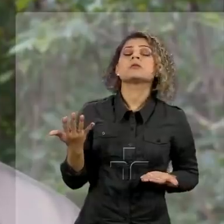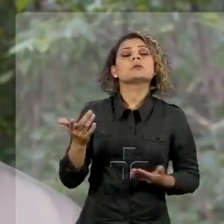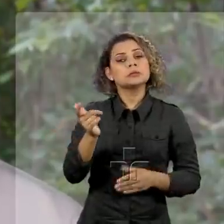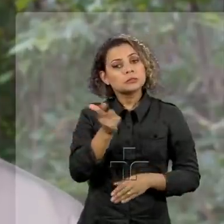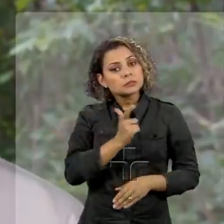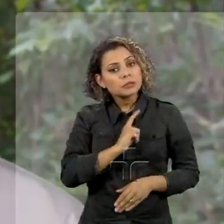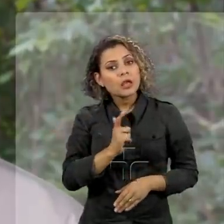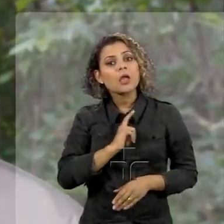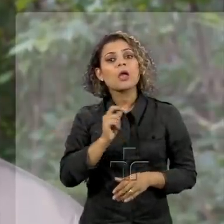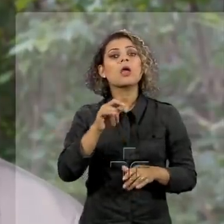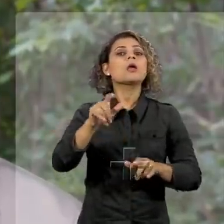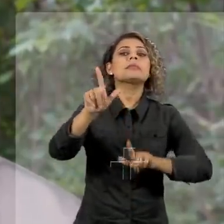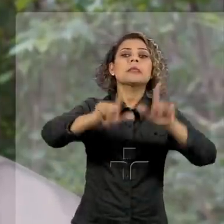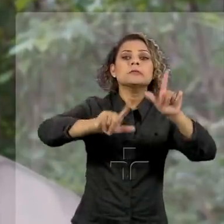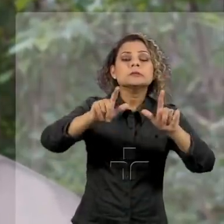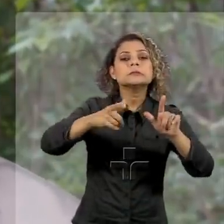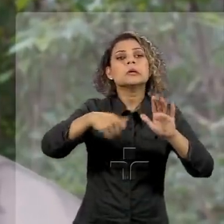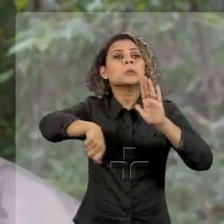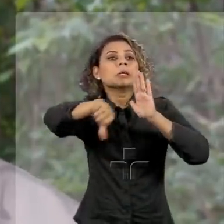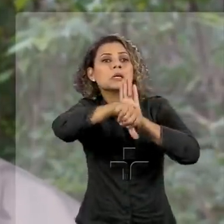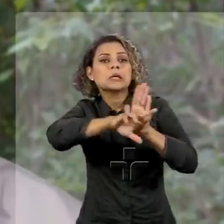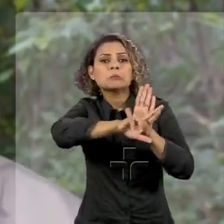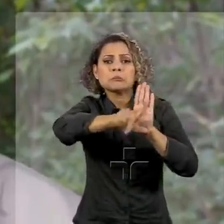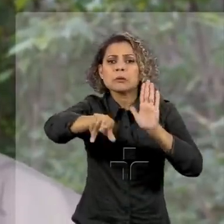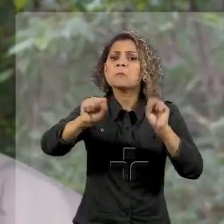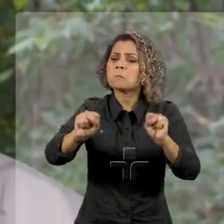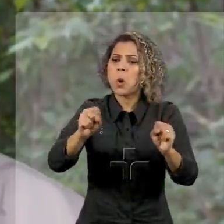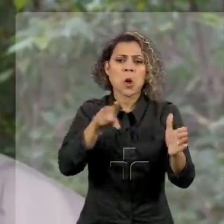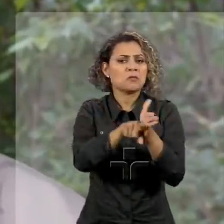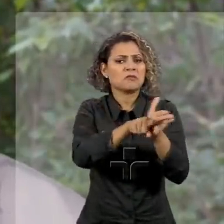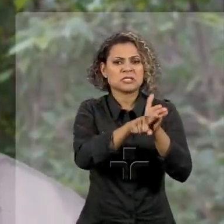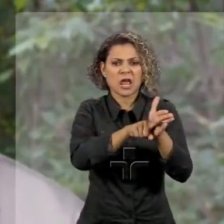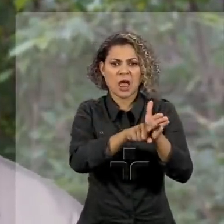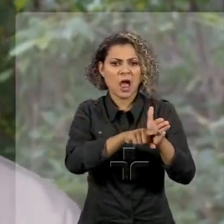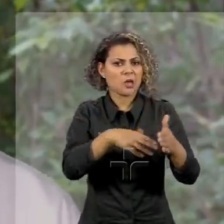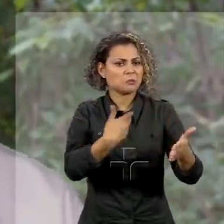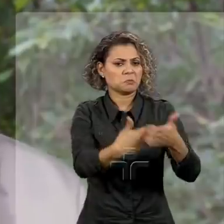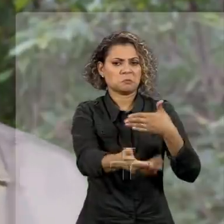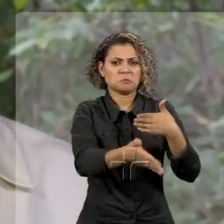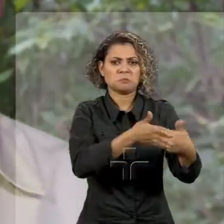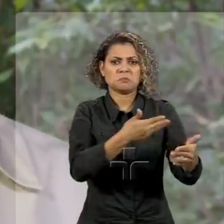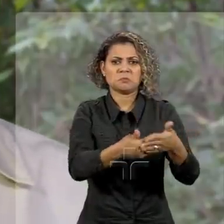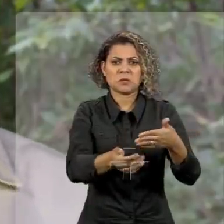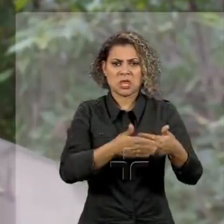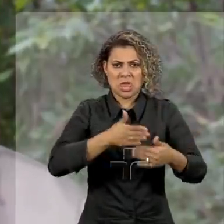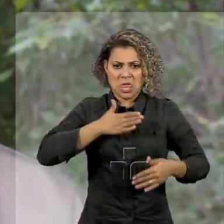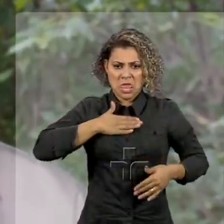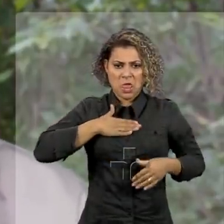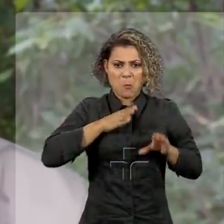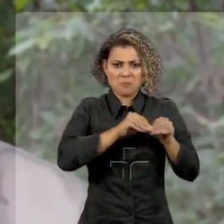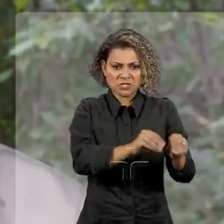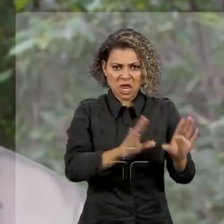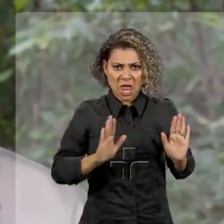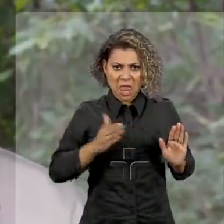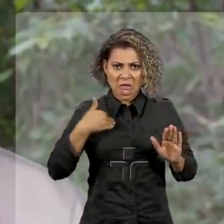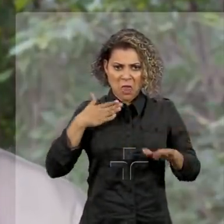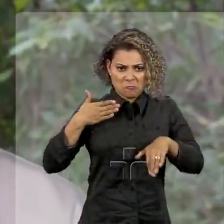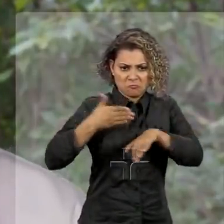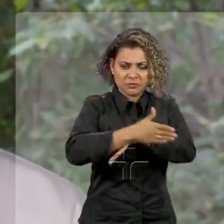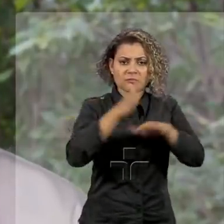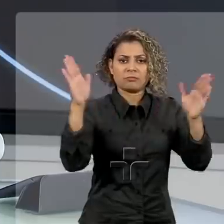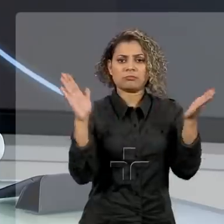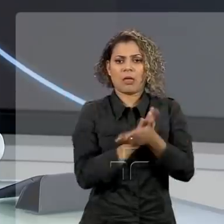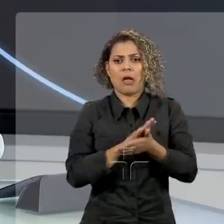apareça nos noticiários policiais, pode ser investigado e não vai sofrer qualquer interferência por parte da minha